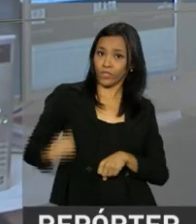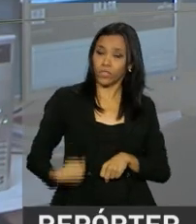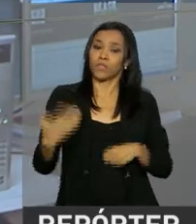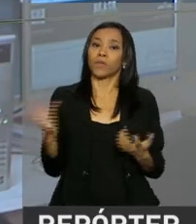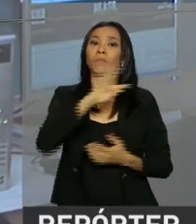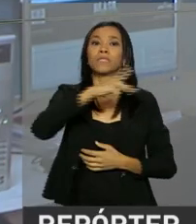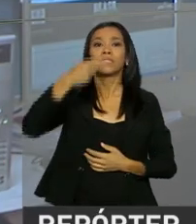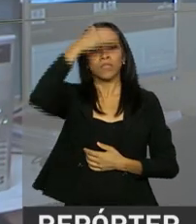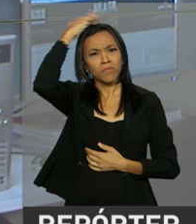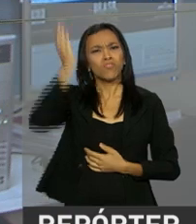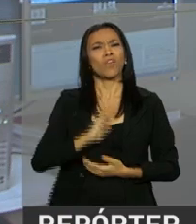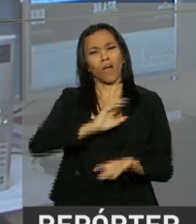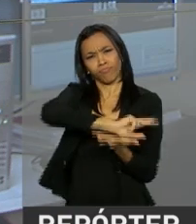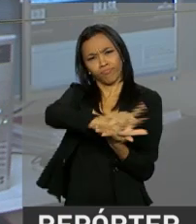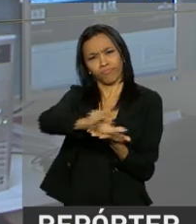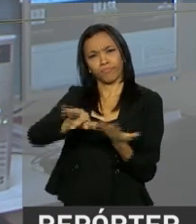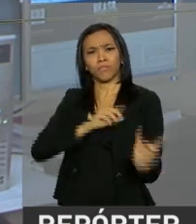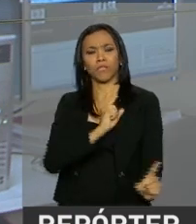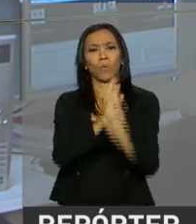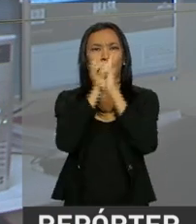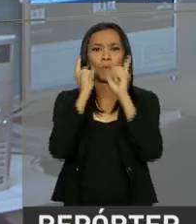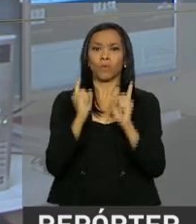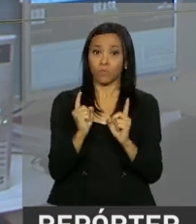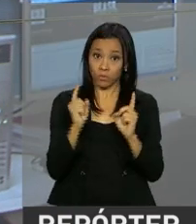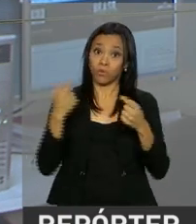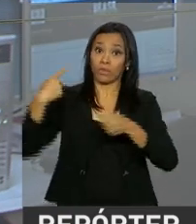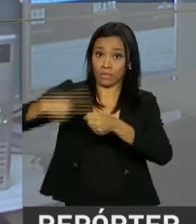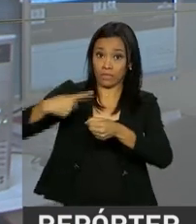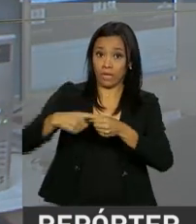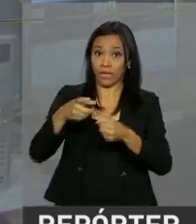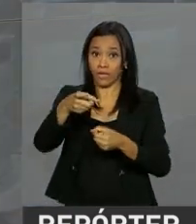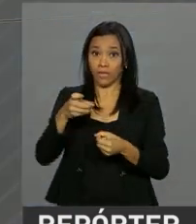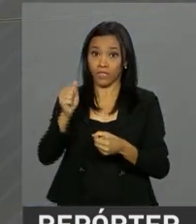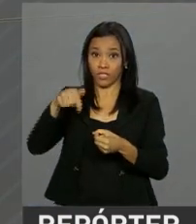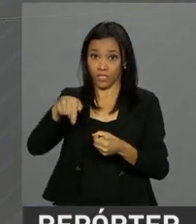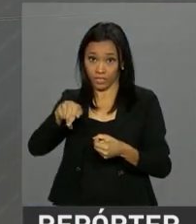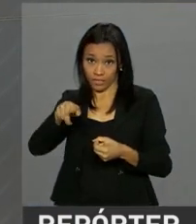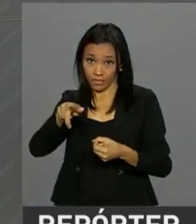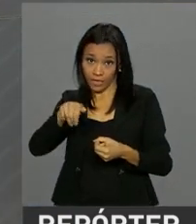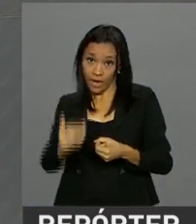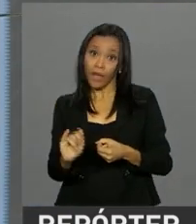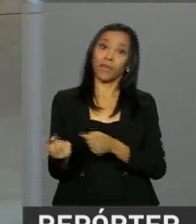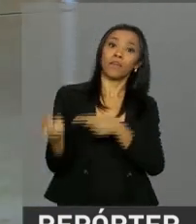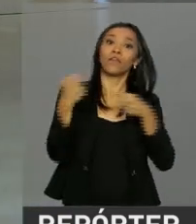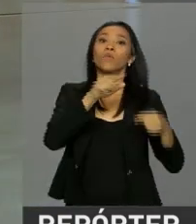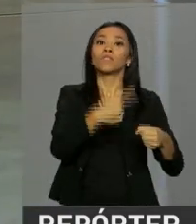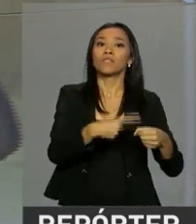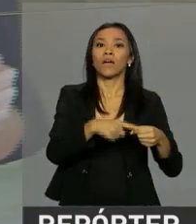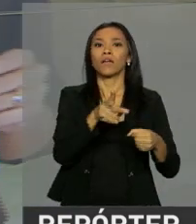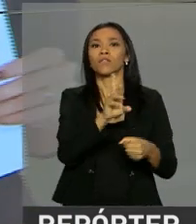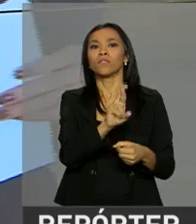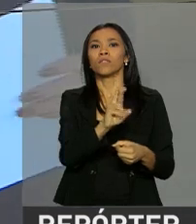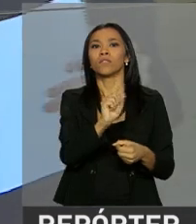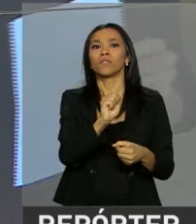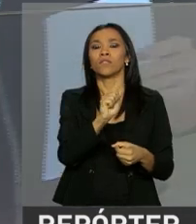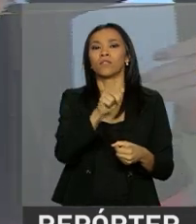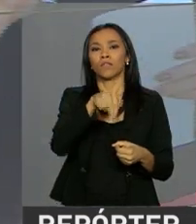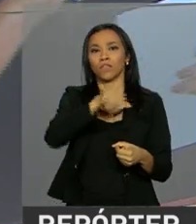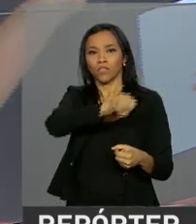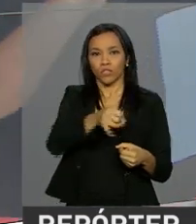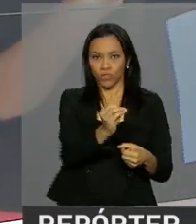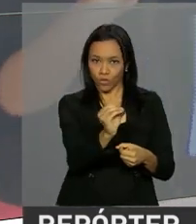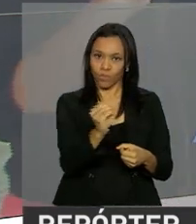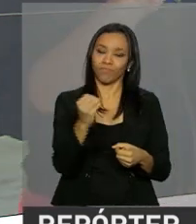Michel Temer já teve diversos compromissos, tanto em Xangai quanto em Hangzhou. Paola Deorte traz ao vivo para a gente os detalhes. Oi,